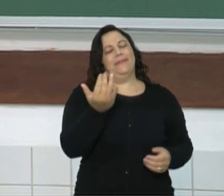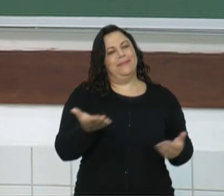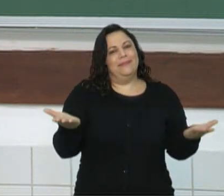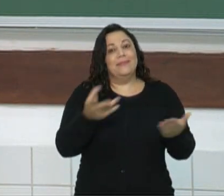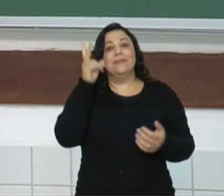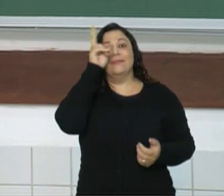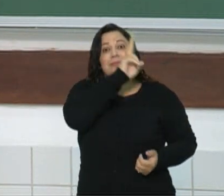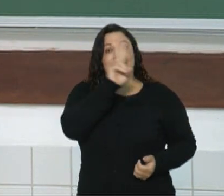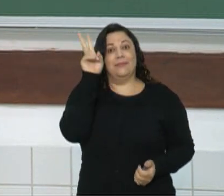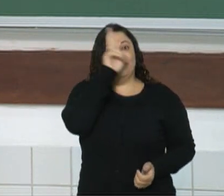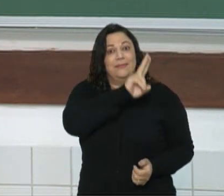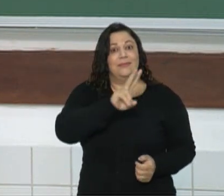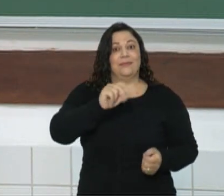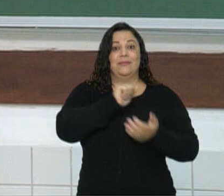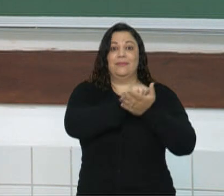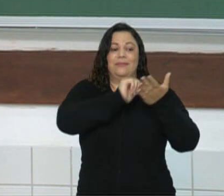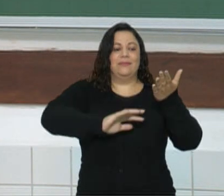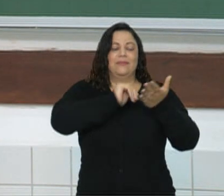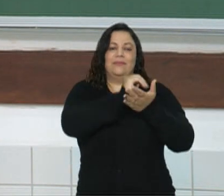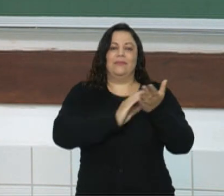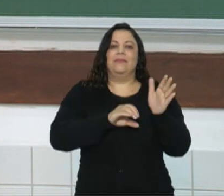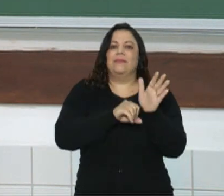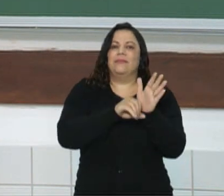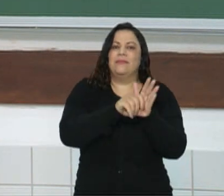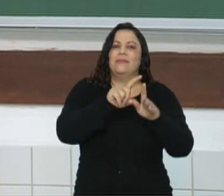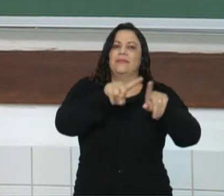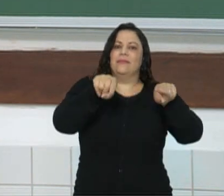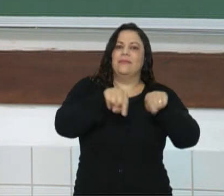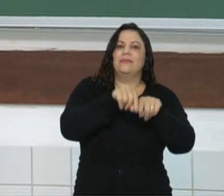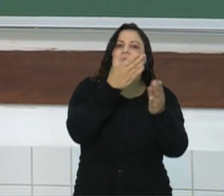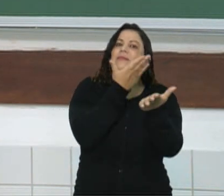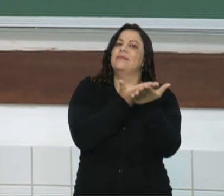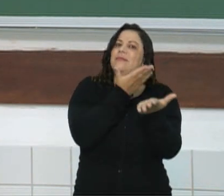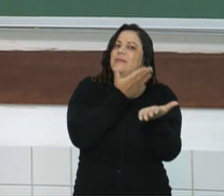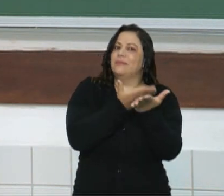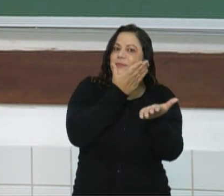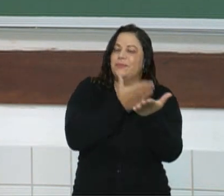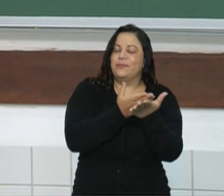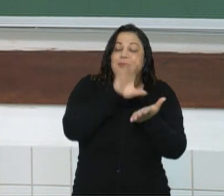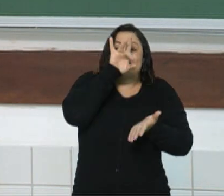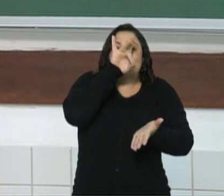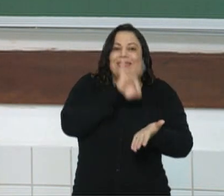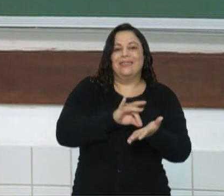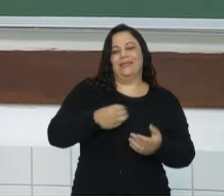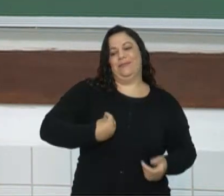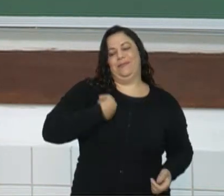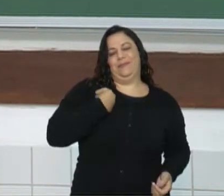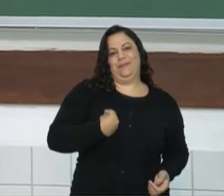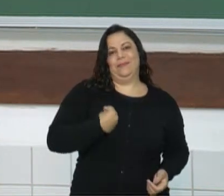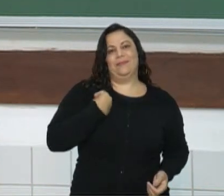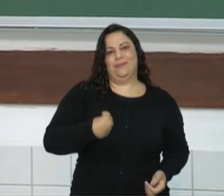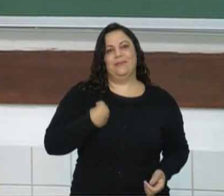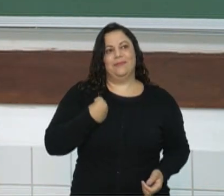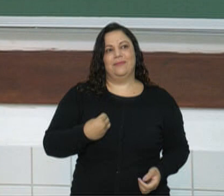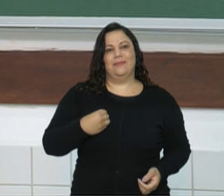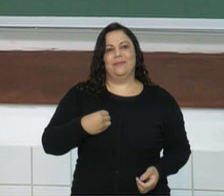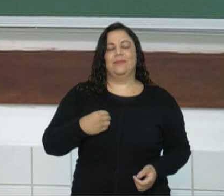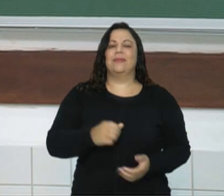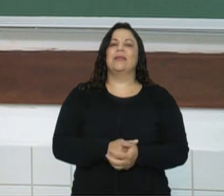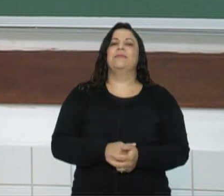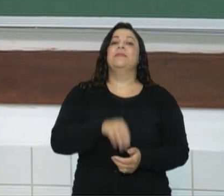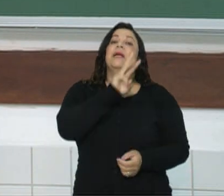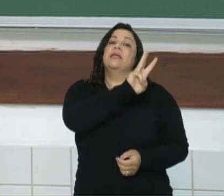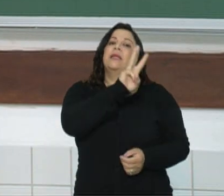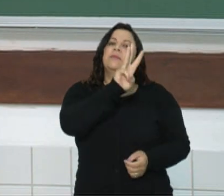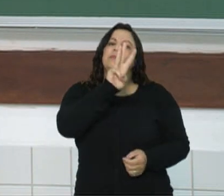de fazer os exercícios do Classroom para garantir a sua presença. Aqui estão algumas referências